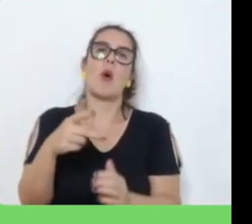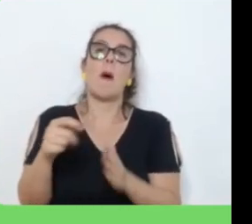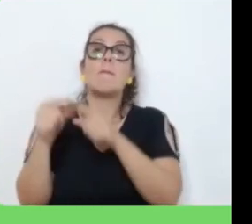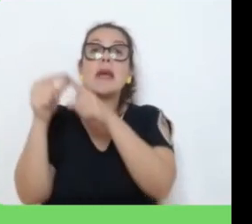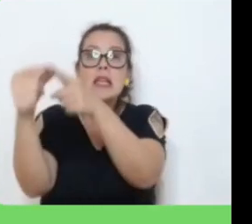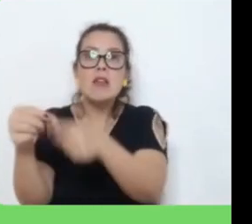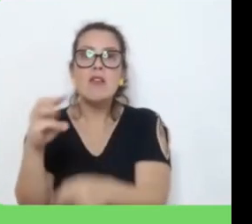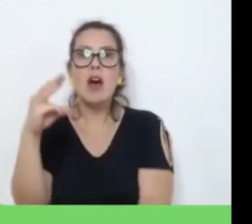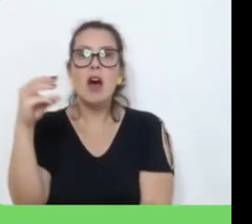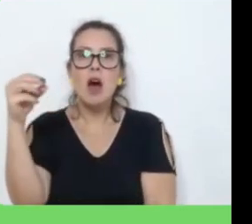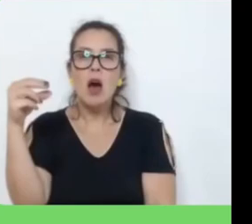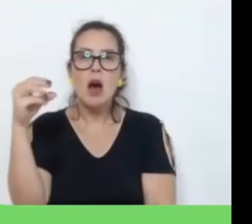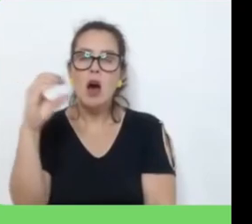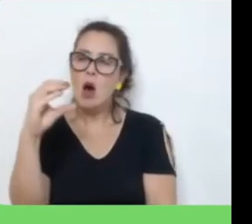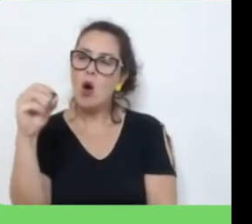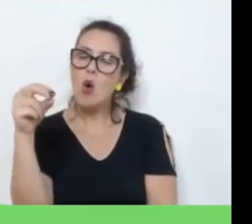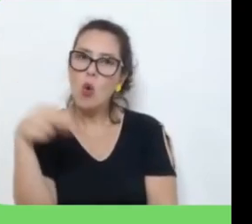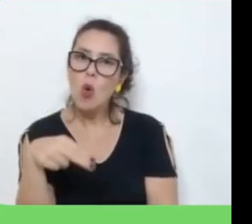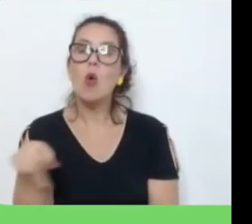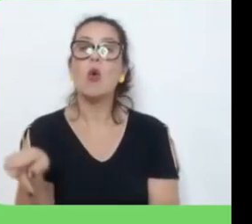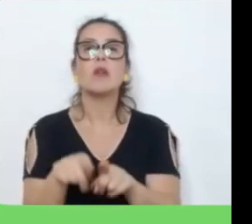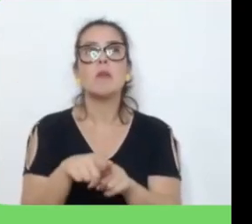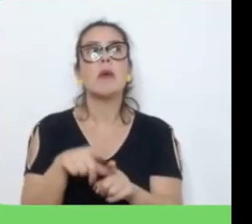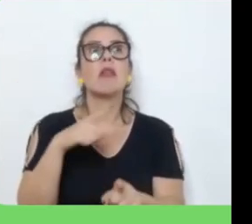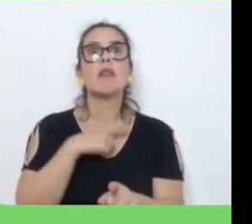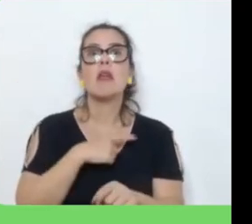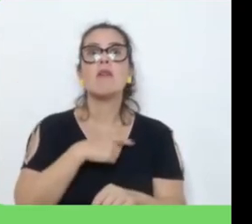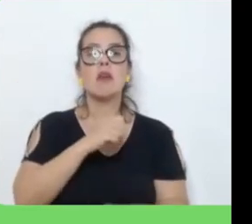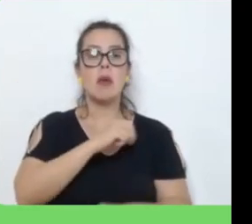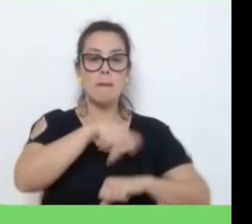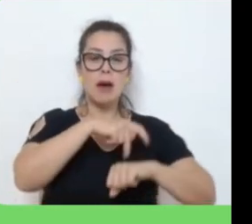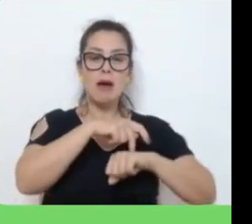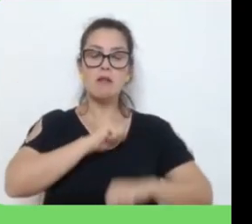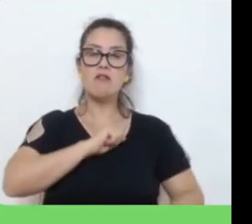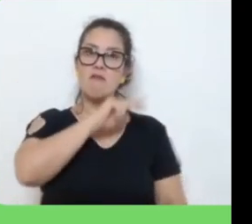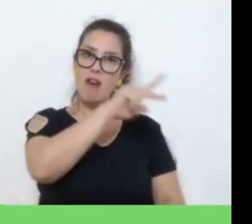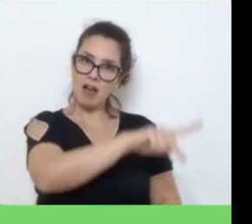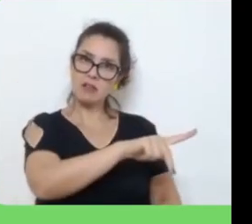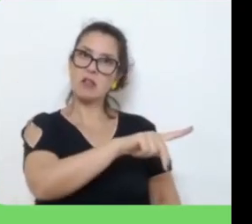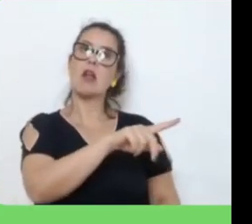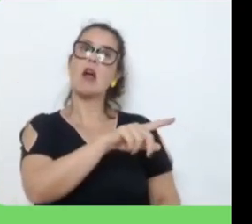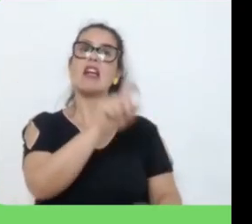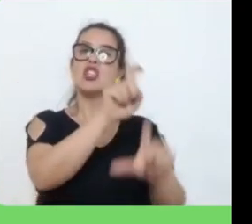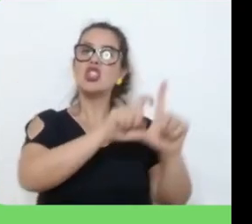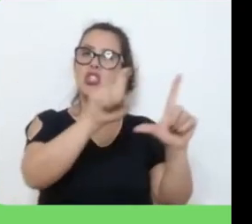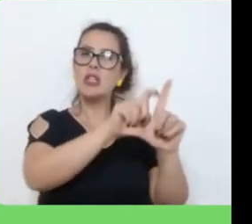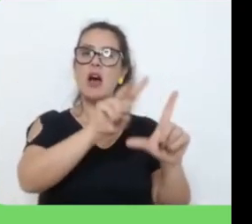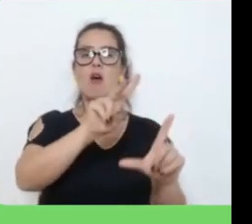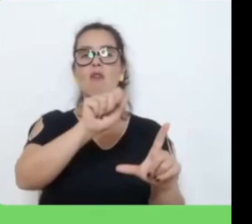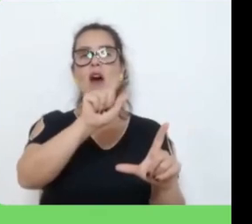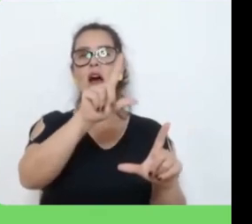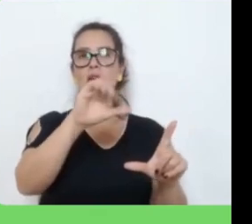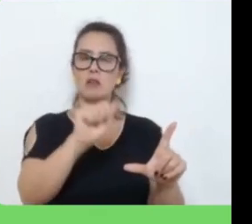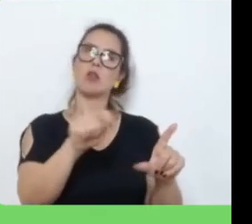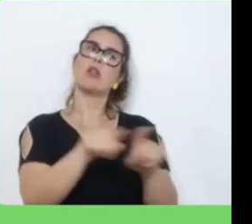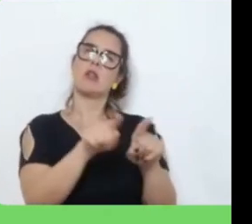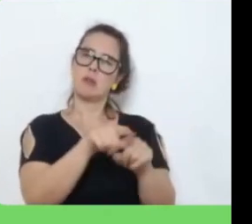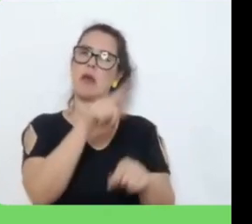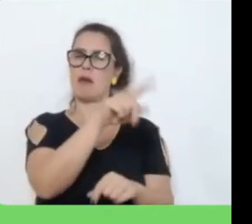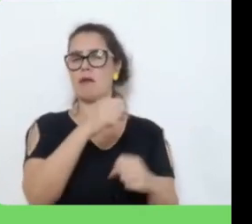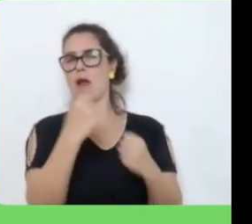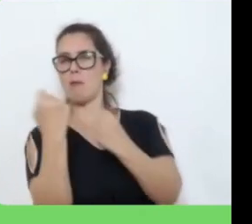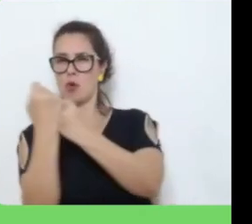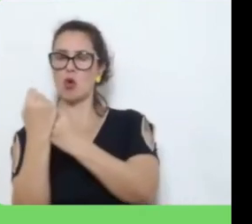internacionais né o digital Valley de Portugal também apoiou a nossa iniciativa mandar um abraço aqui pro Hélio filho que é um parceiro